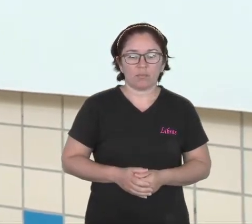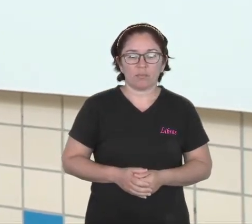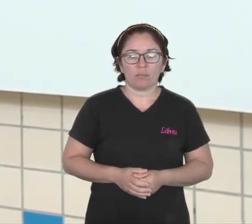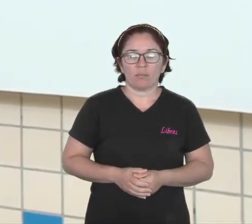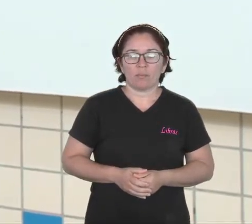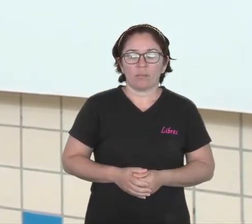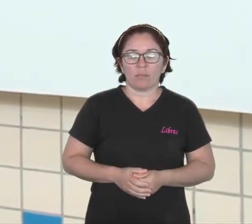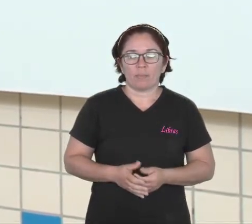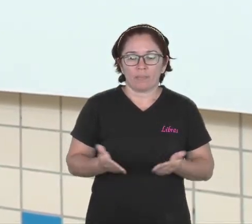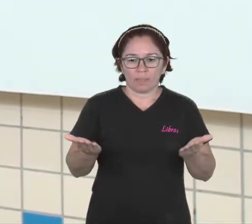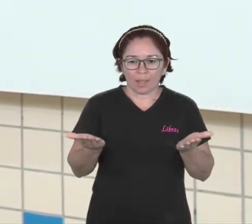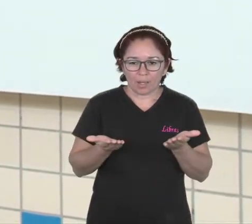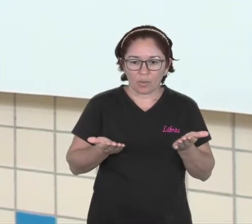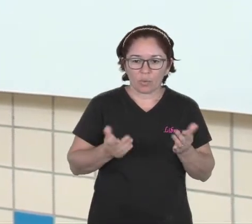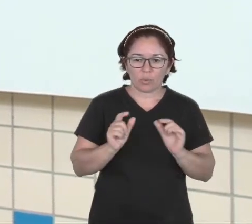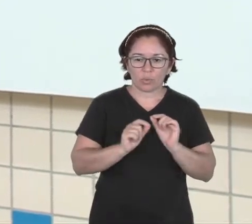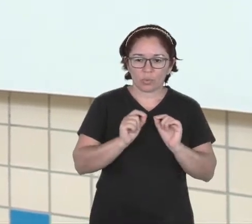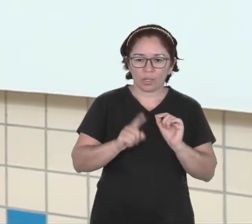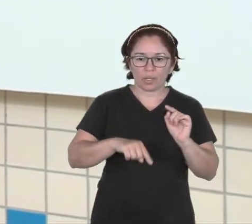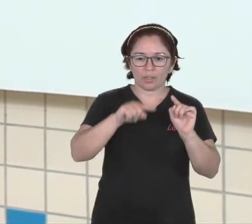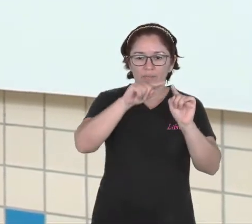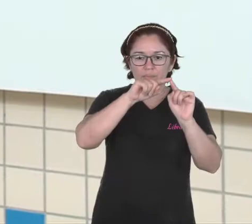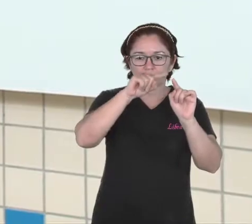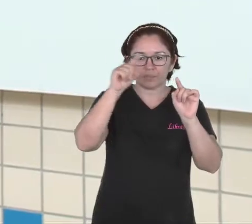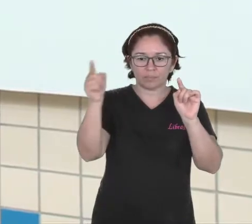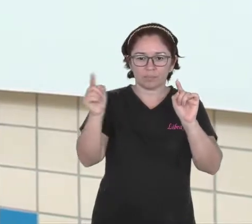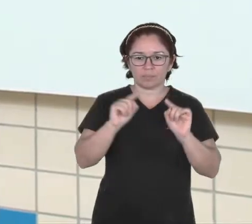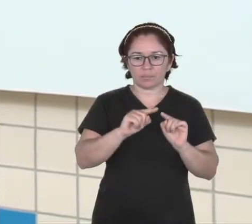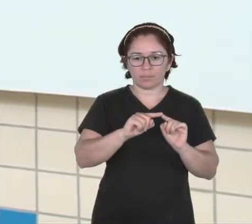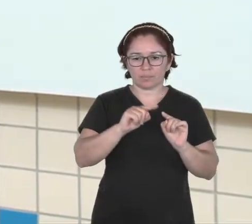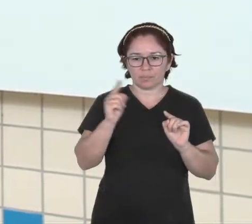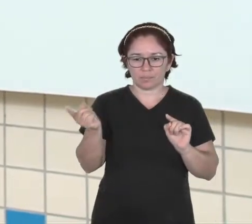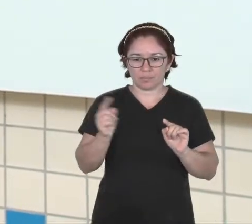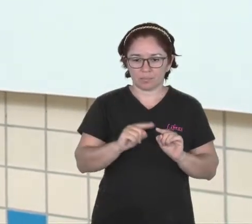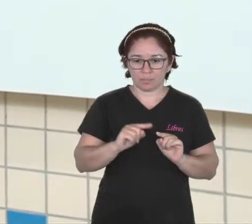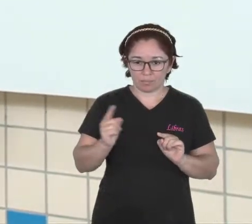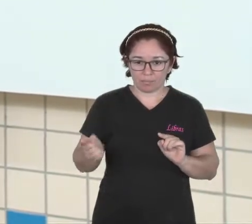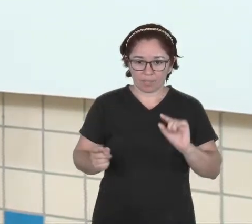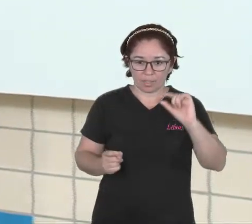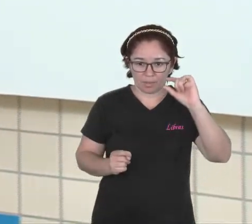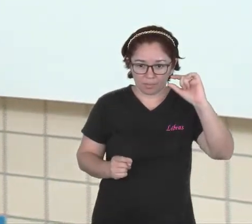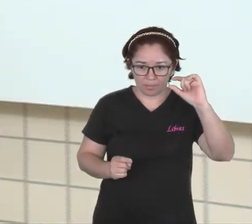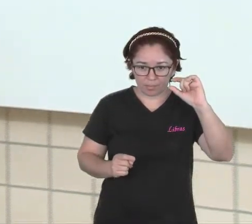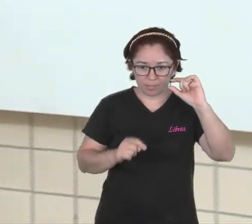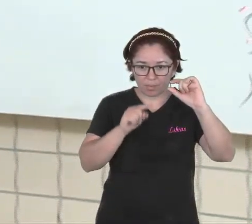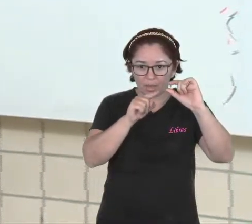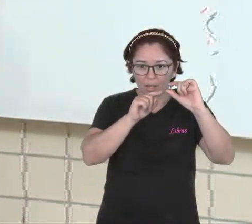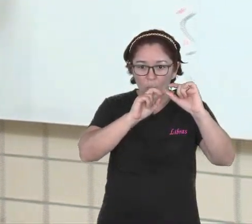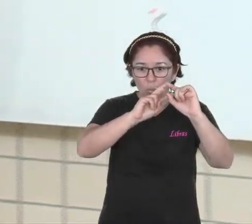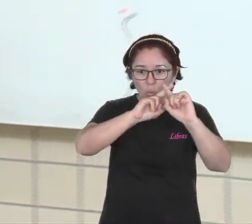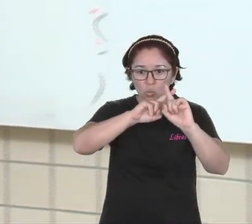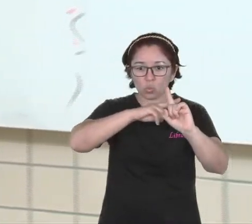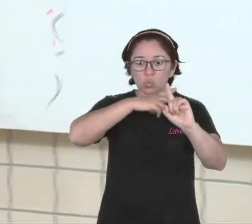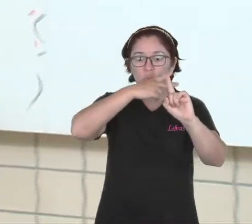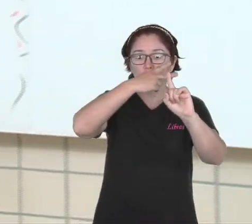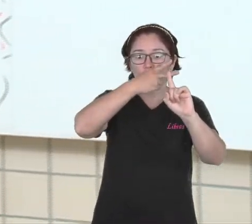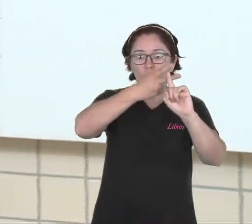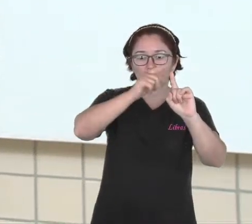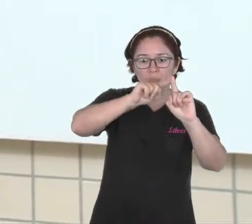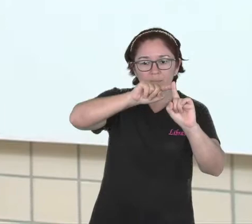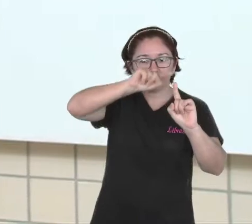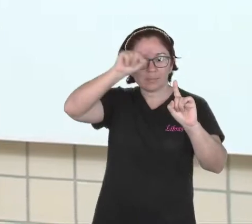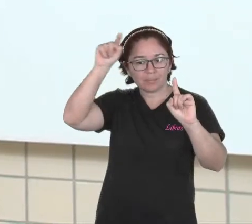Vamos associar cada elemento de A ao seu dobro. Então eu tenho que pensar o seguinte: